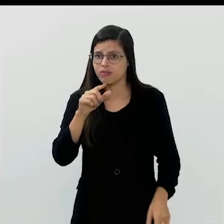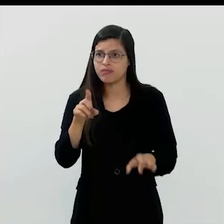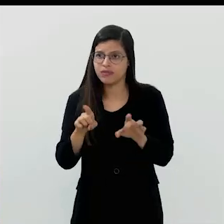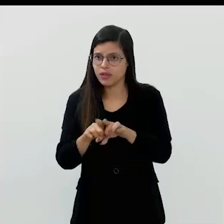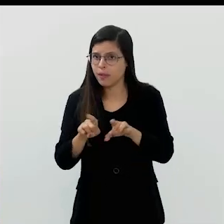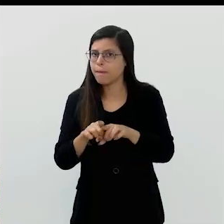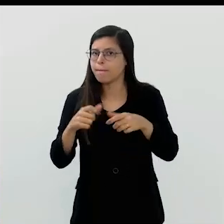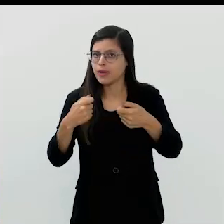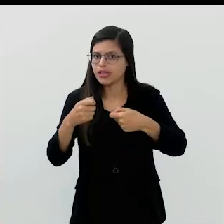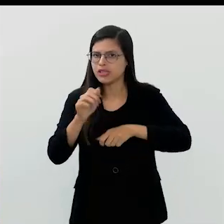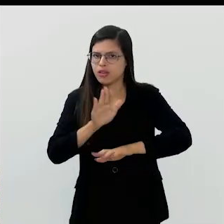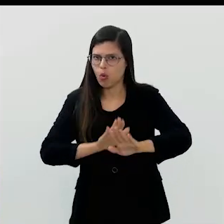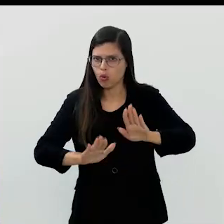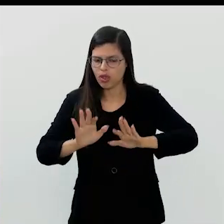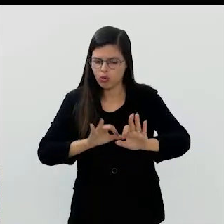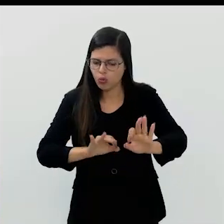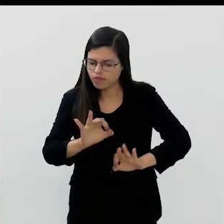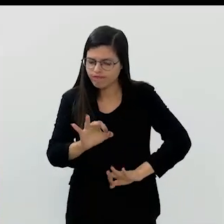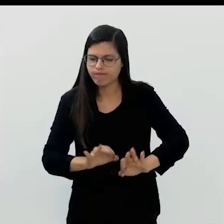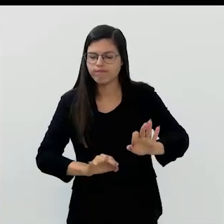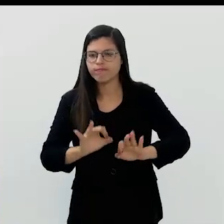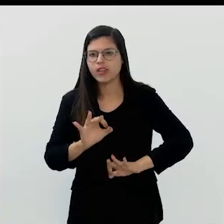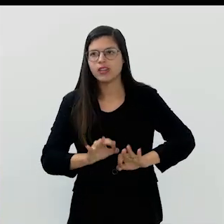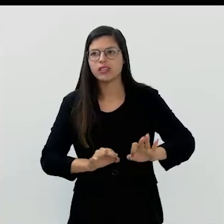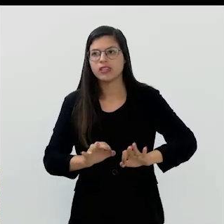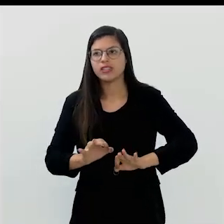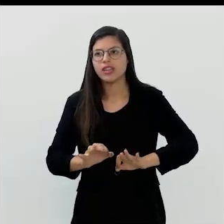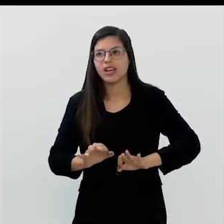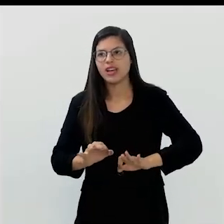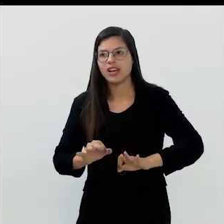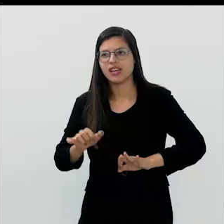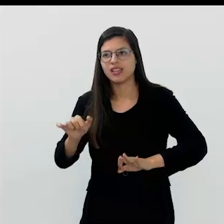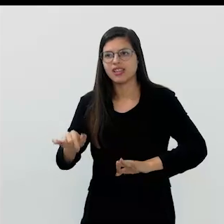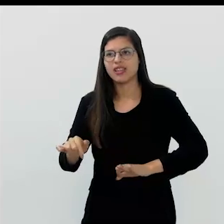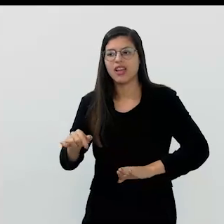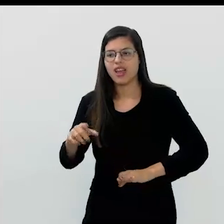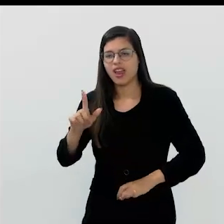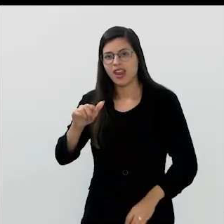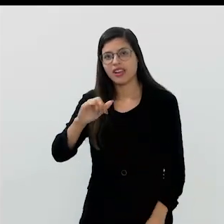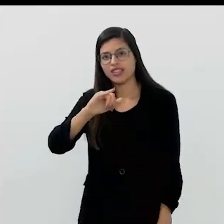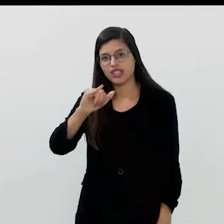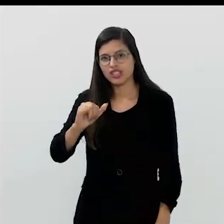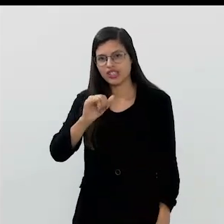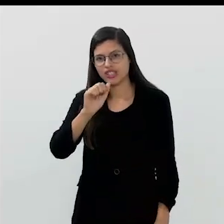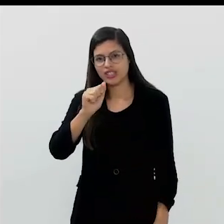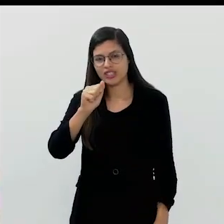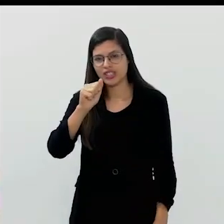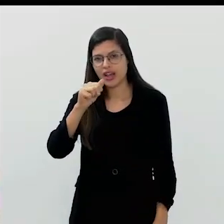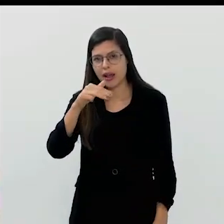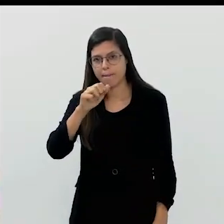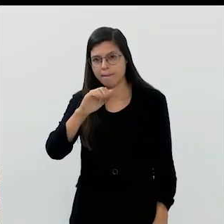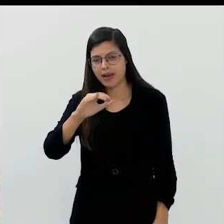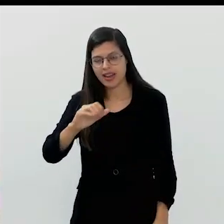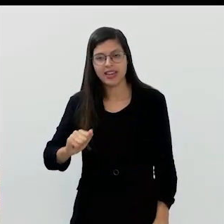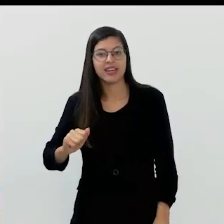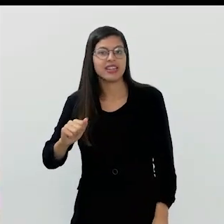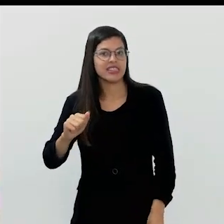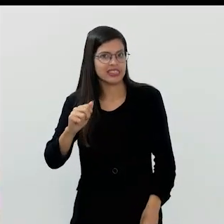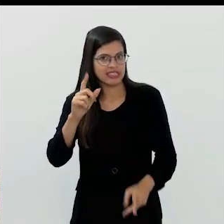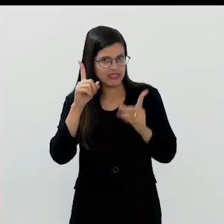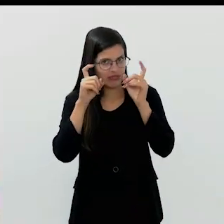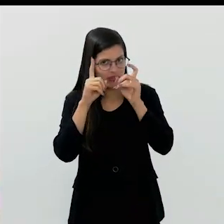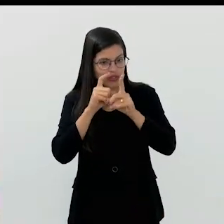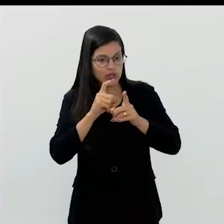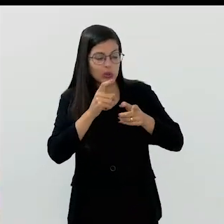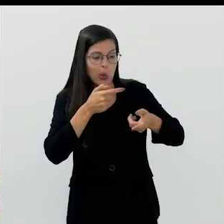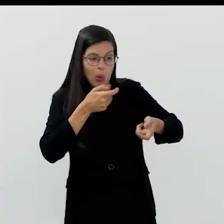bem equacionada, né? Inclusive é o Jamaica, né? O Jamaica que é o fera da água. Controlar a água é muito difícil, né? Isso.